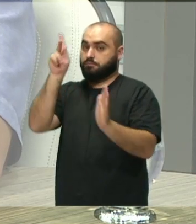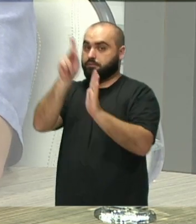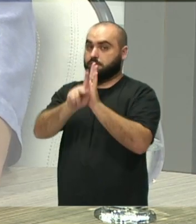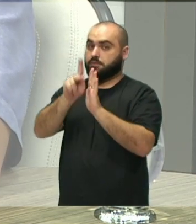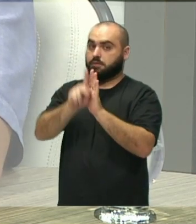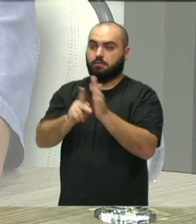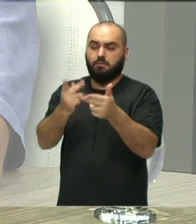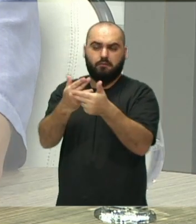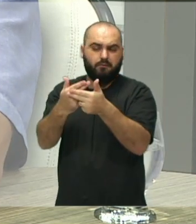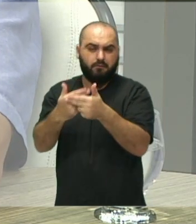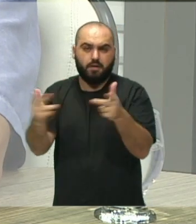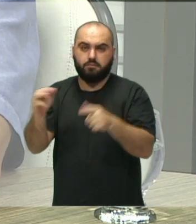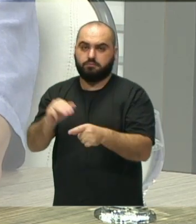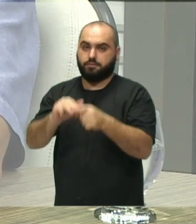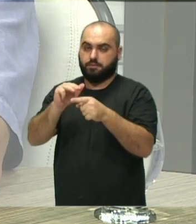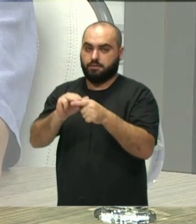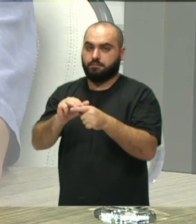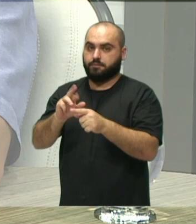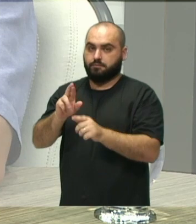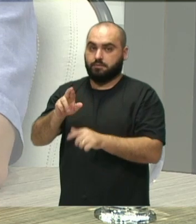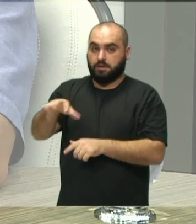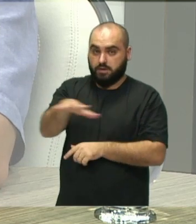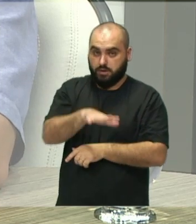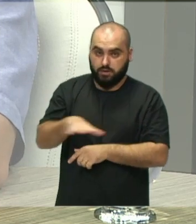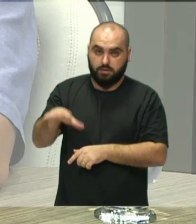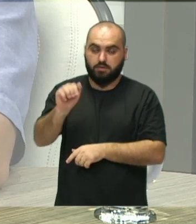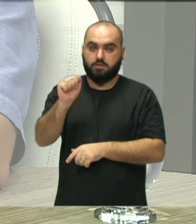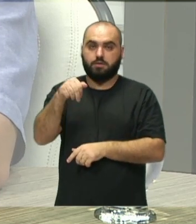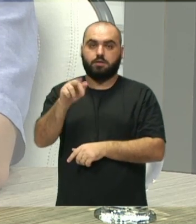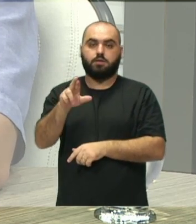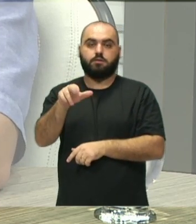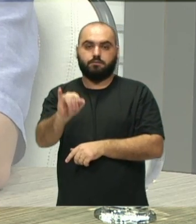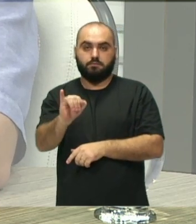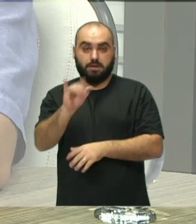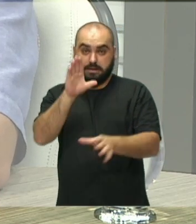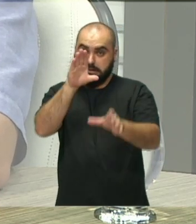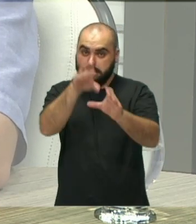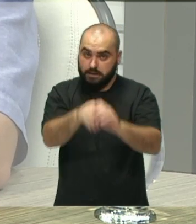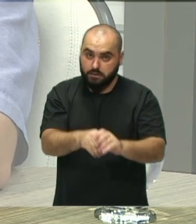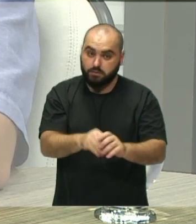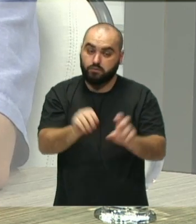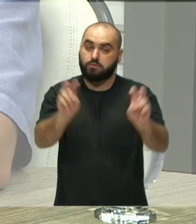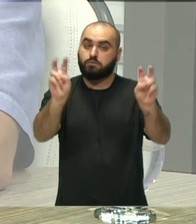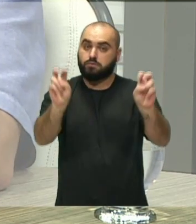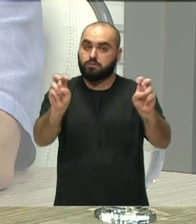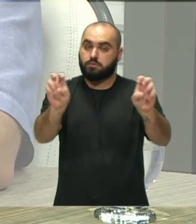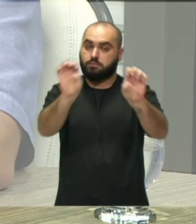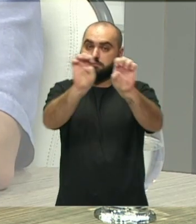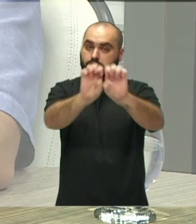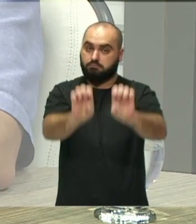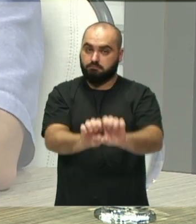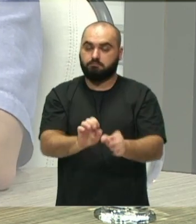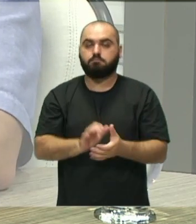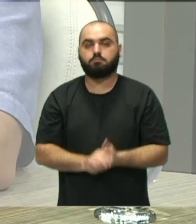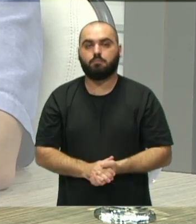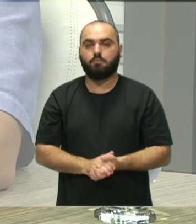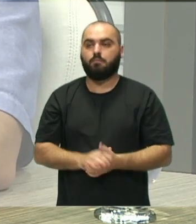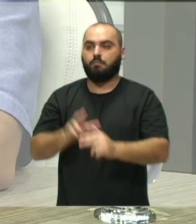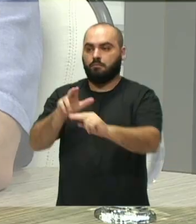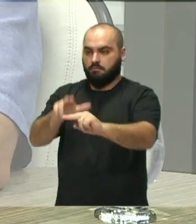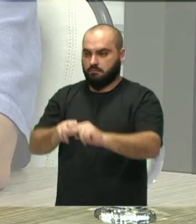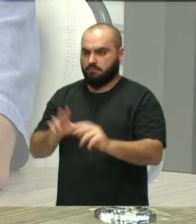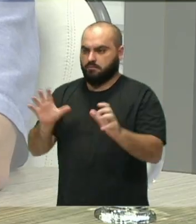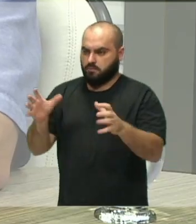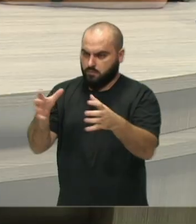Anfre, dentro da Câmara Temática de Mobilidade e Infraestrutura, né? Então, nós somos um consórcio